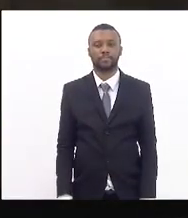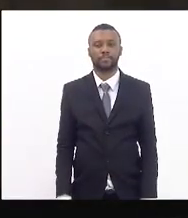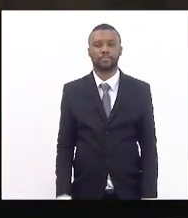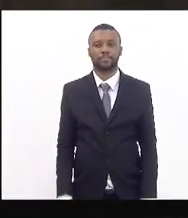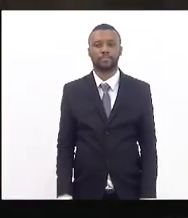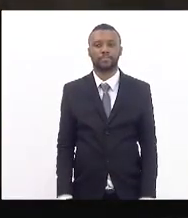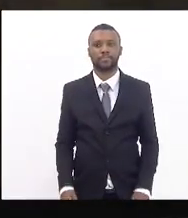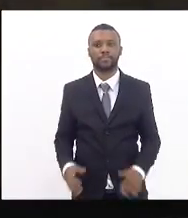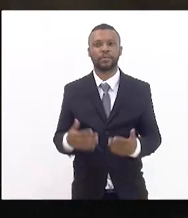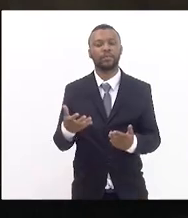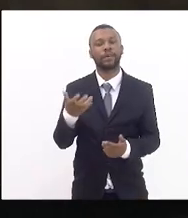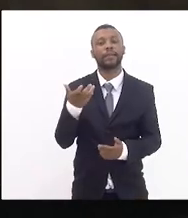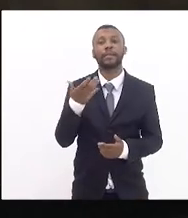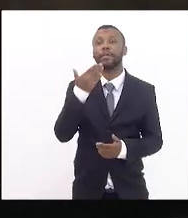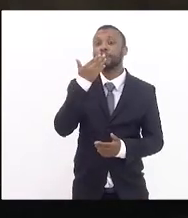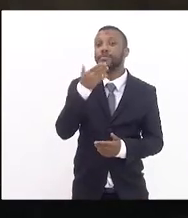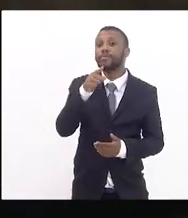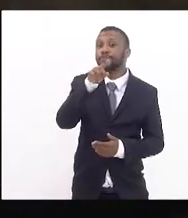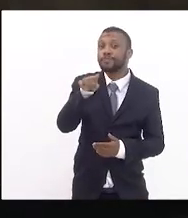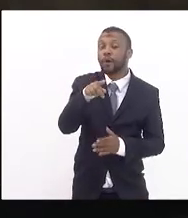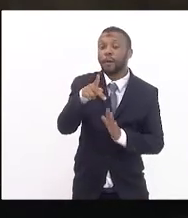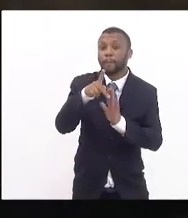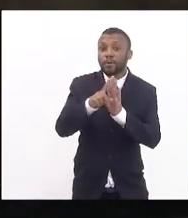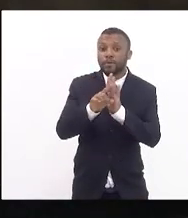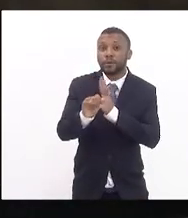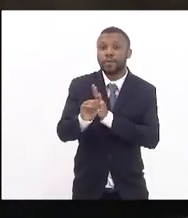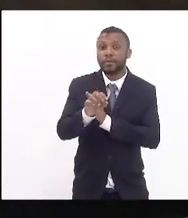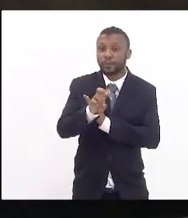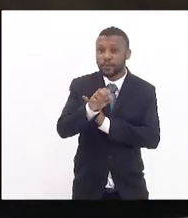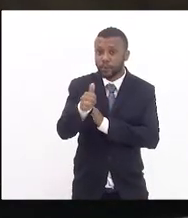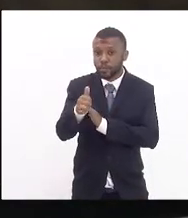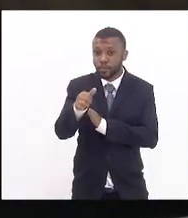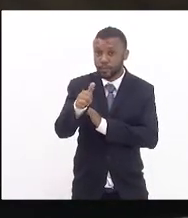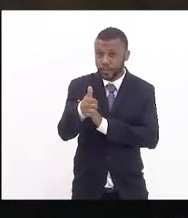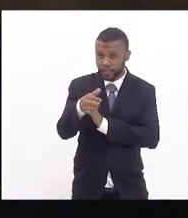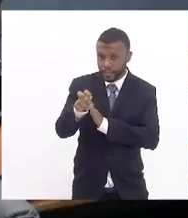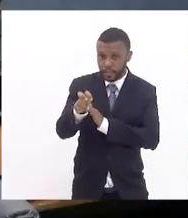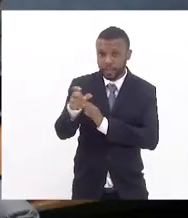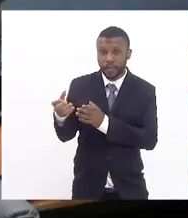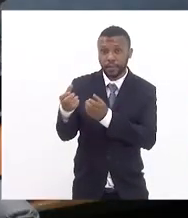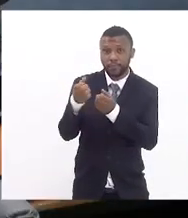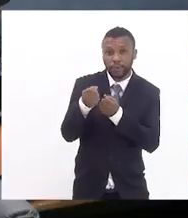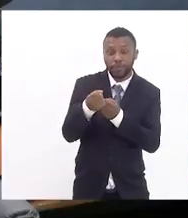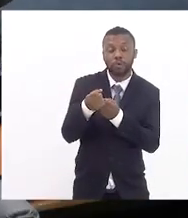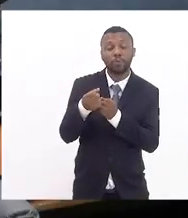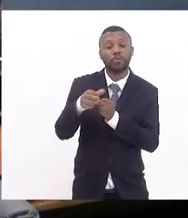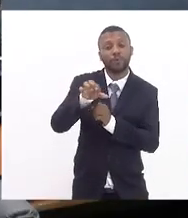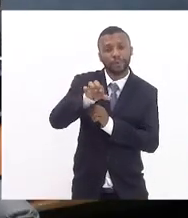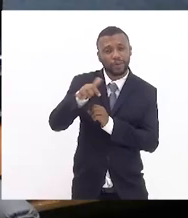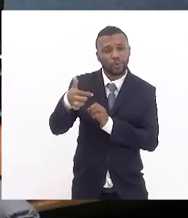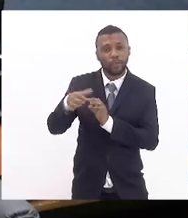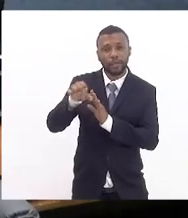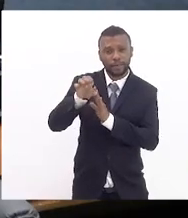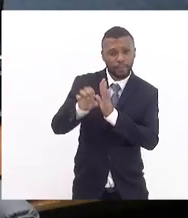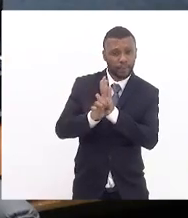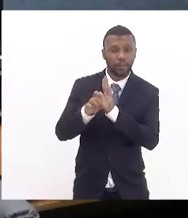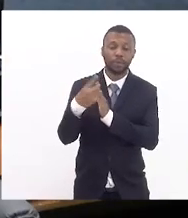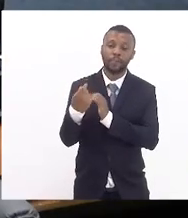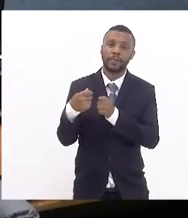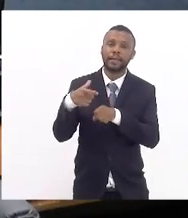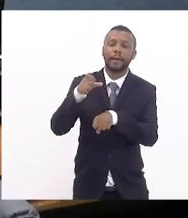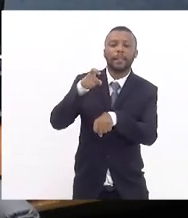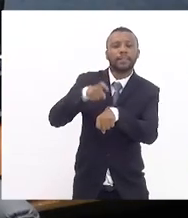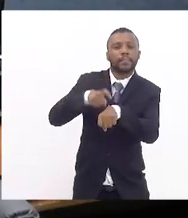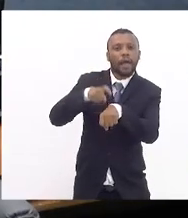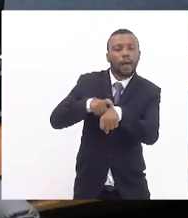Eu gostaria de retirar de pauta o nosso projeto 5115, que recebeu 92 emendas, e aí a gente precisa de mais um tempo para poder